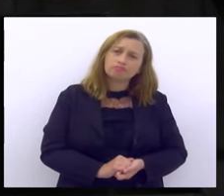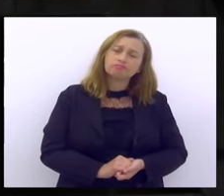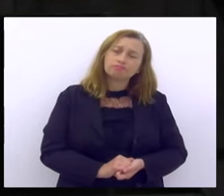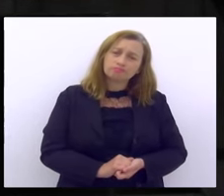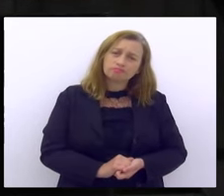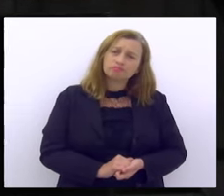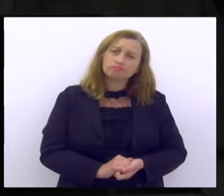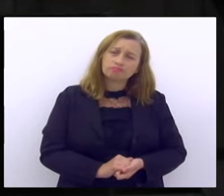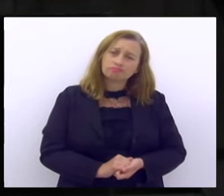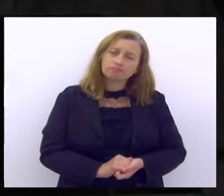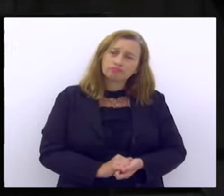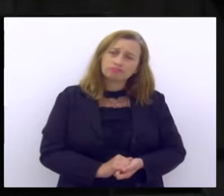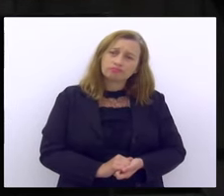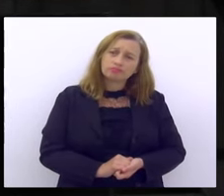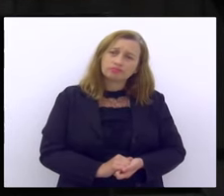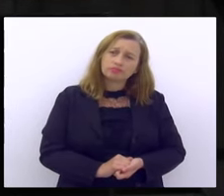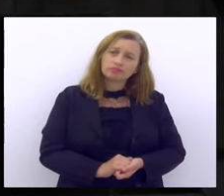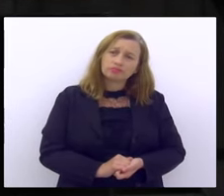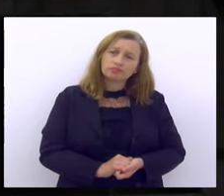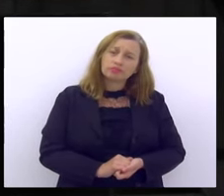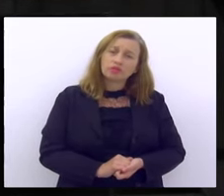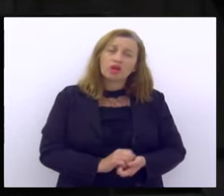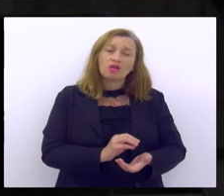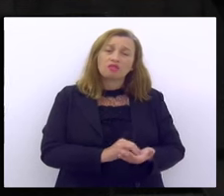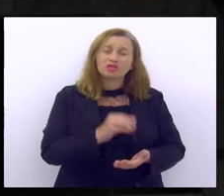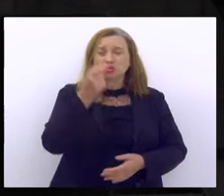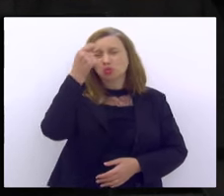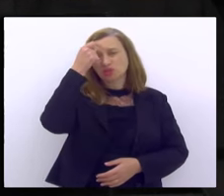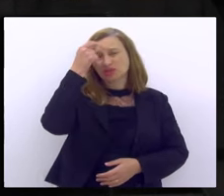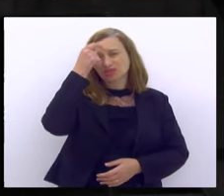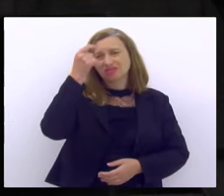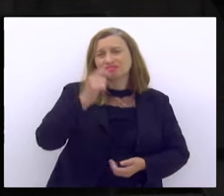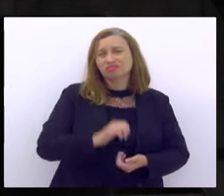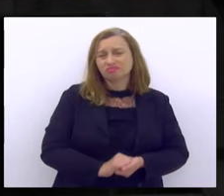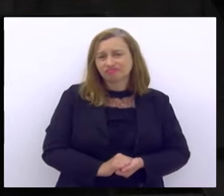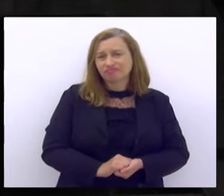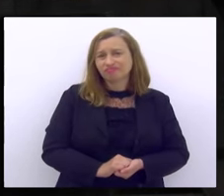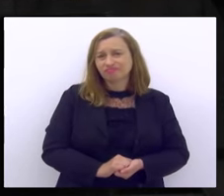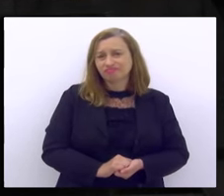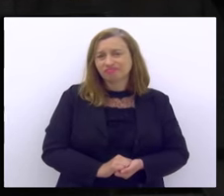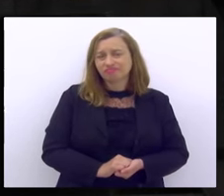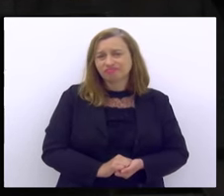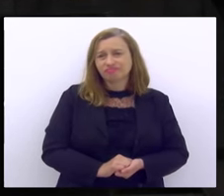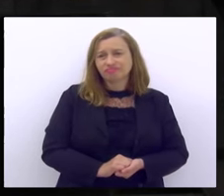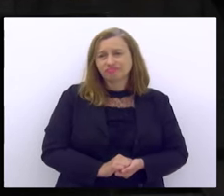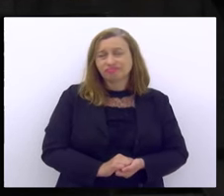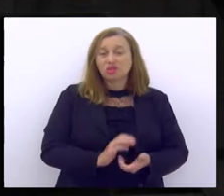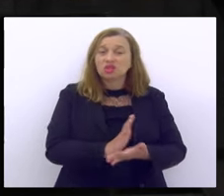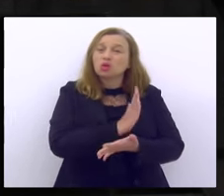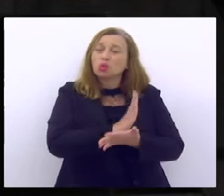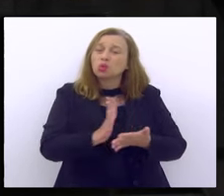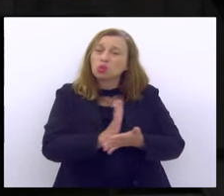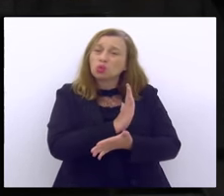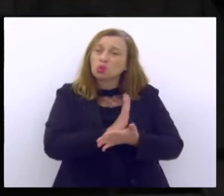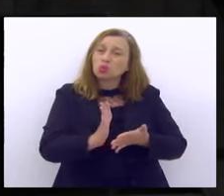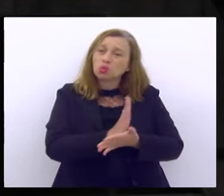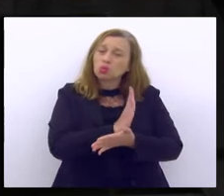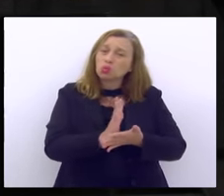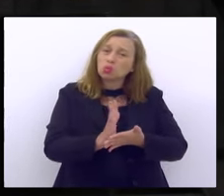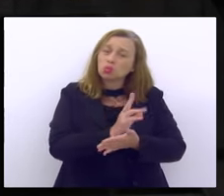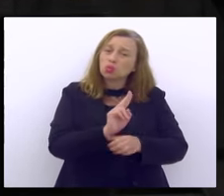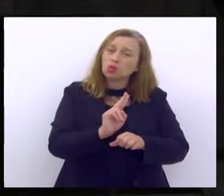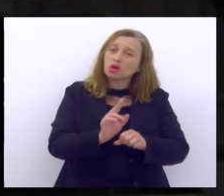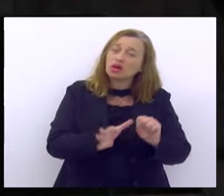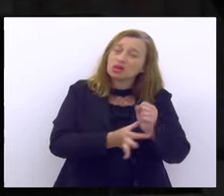irregularidades. A começar pela falta do bom senso de parte de alguns agentes públicos para com o